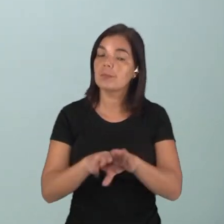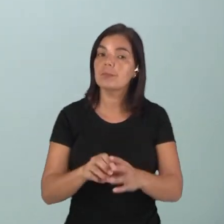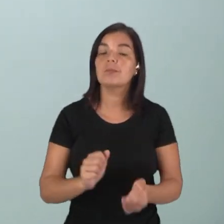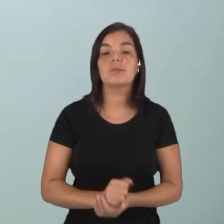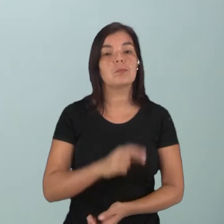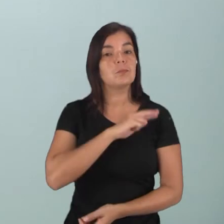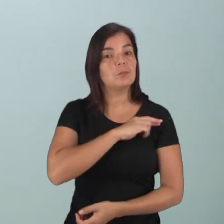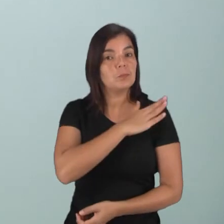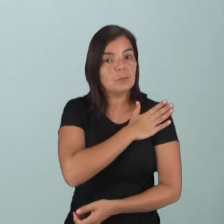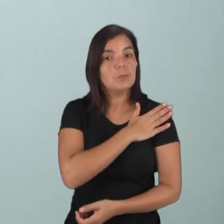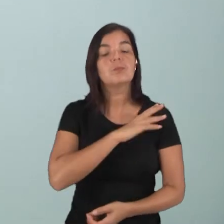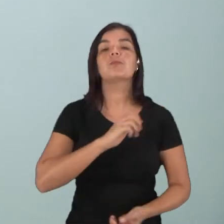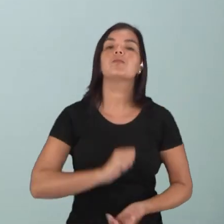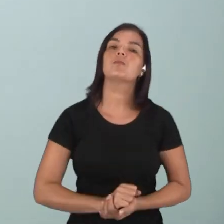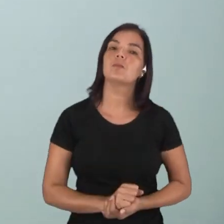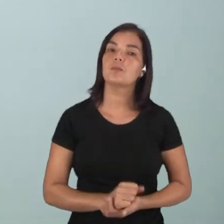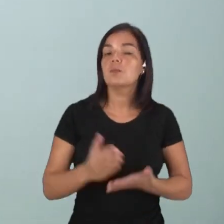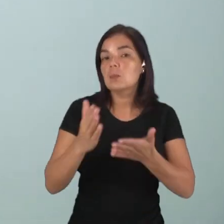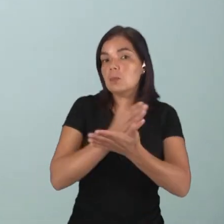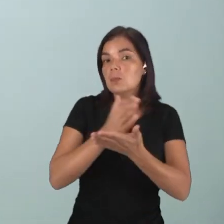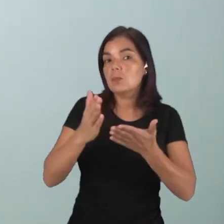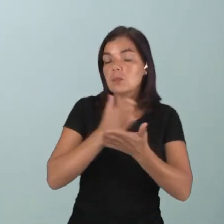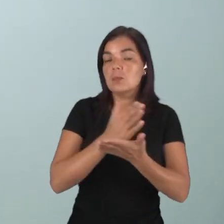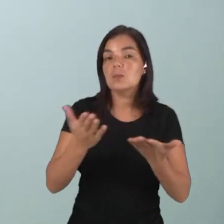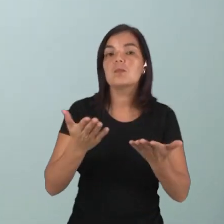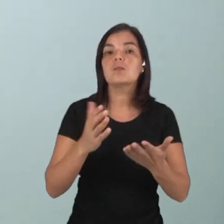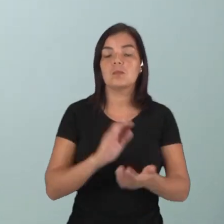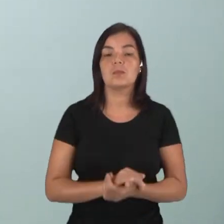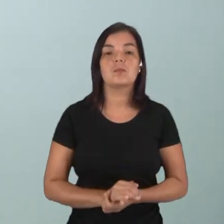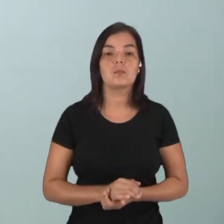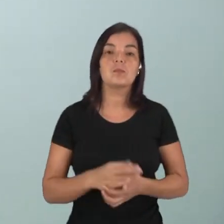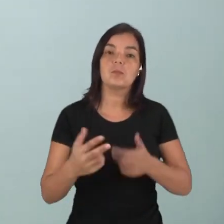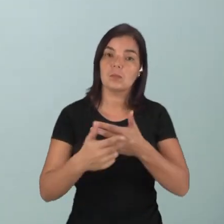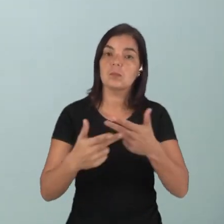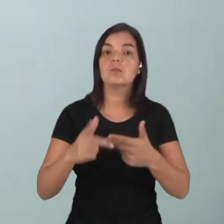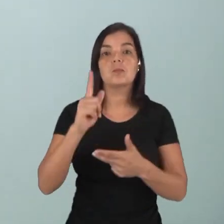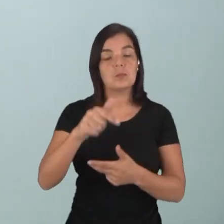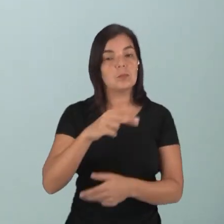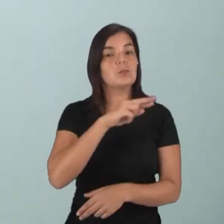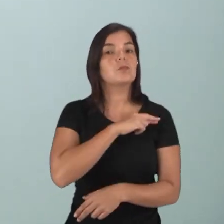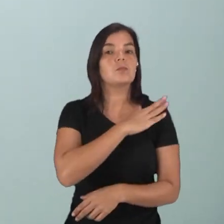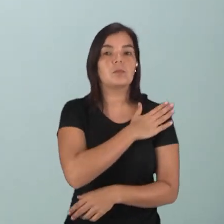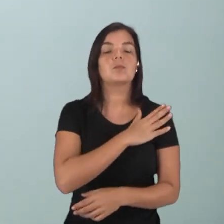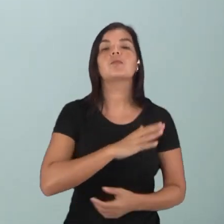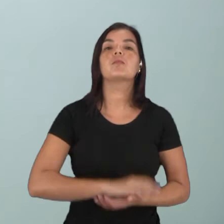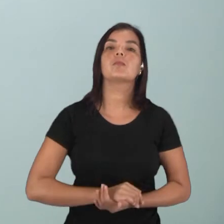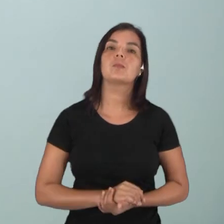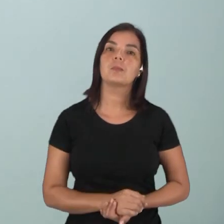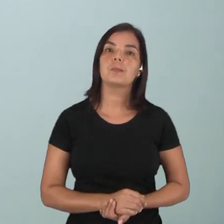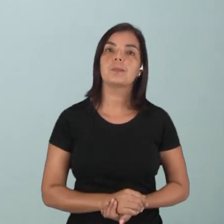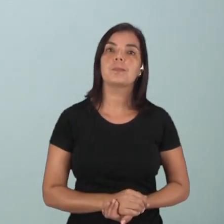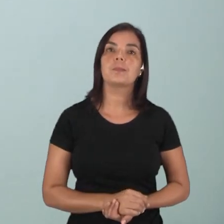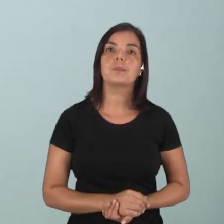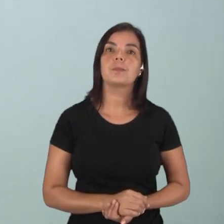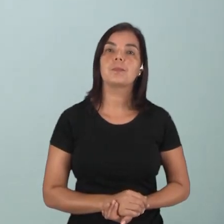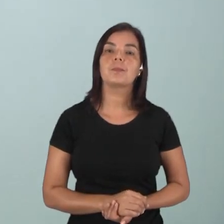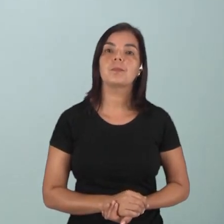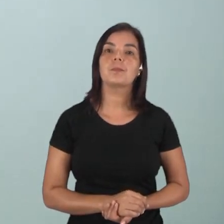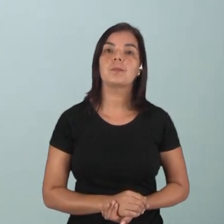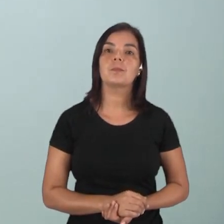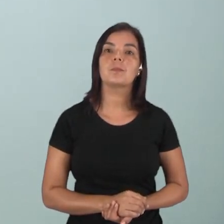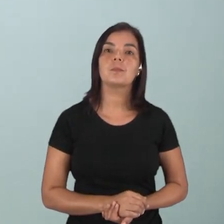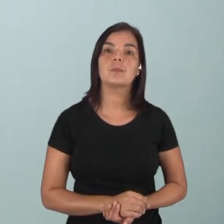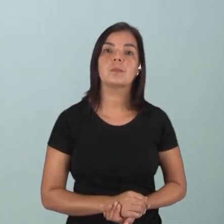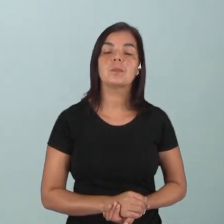de racismo, né? Em algumas situações é considerado racismo. Tá? Vamos